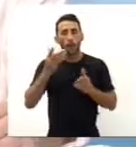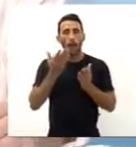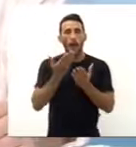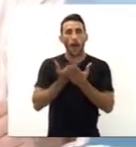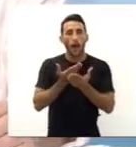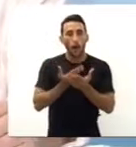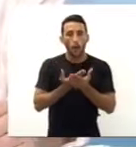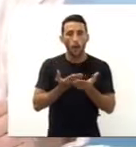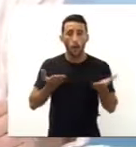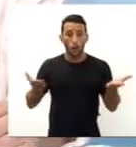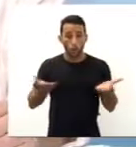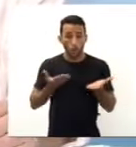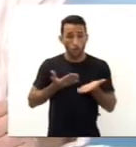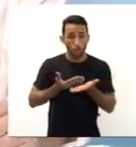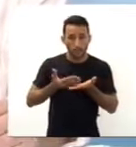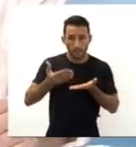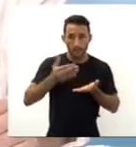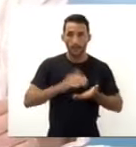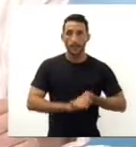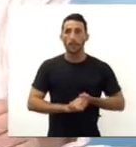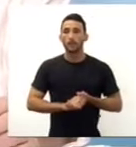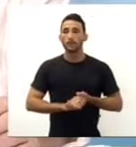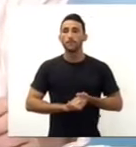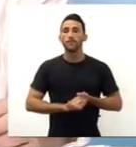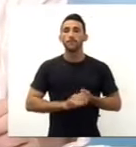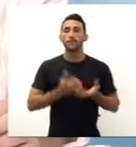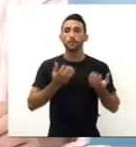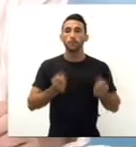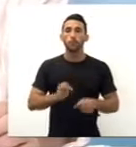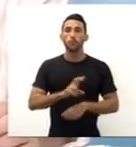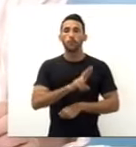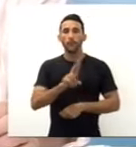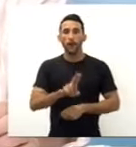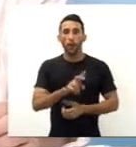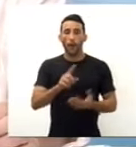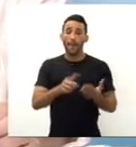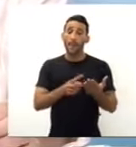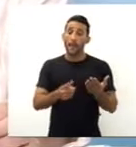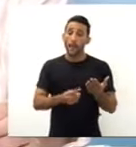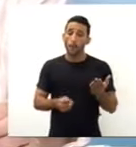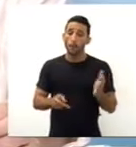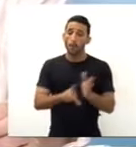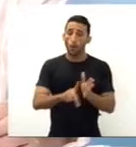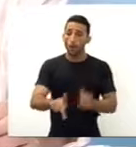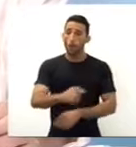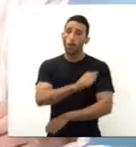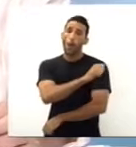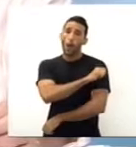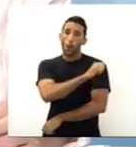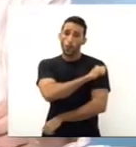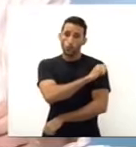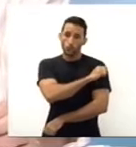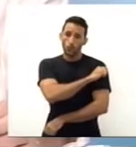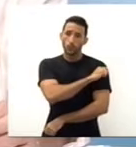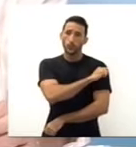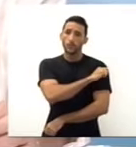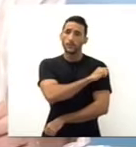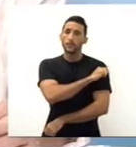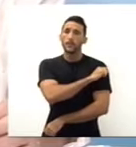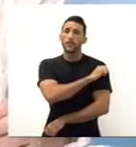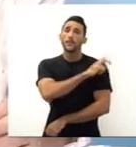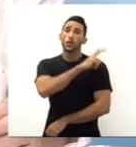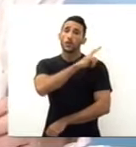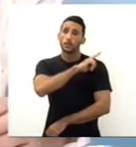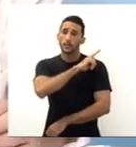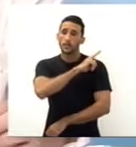vamos iniciar aqui. Vamos utilizar o Caderno do Aluno, volume 1 da segunda série, tema